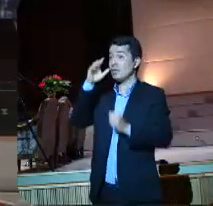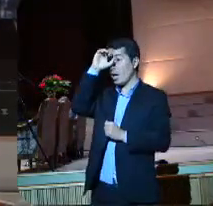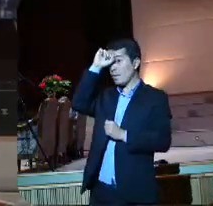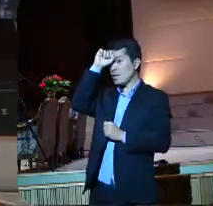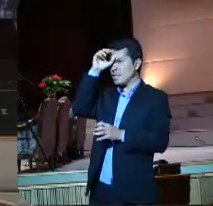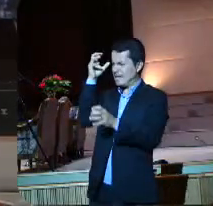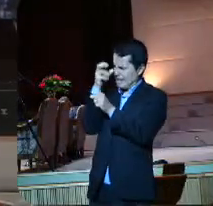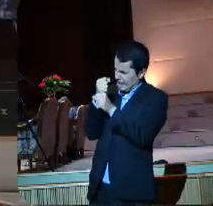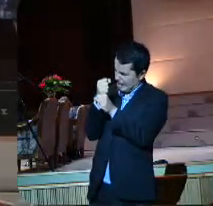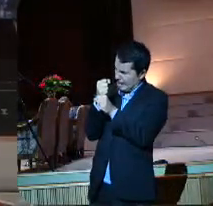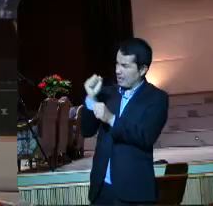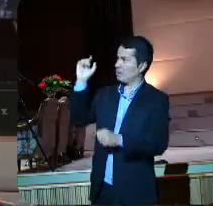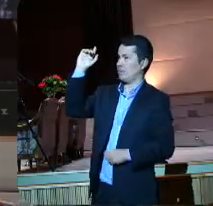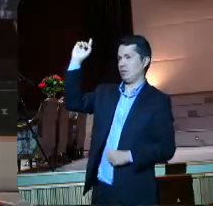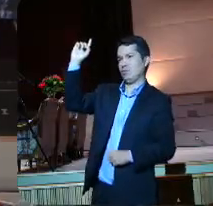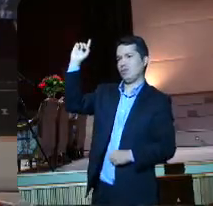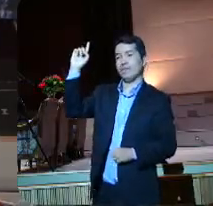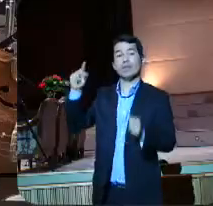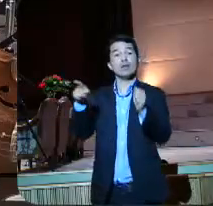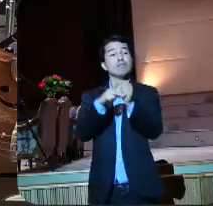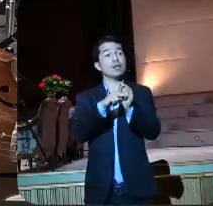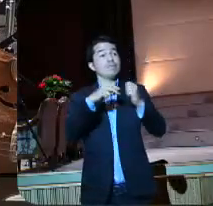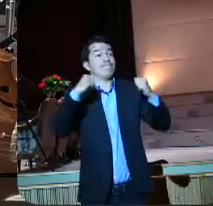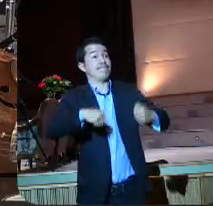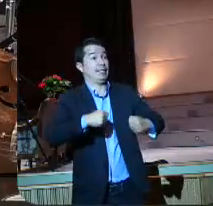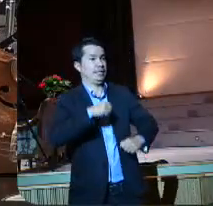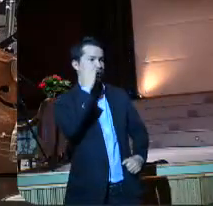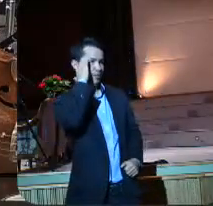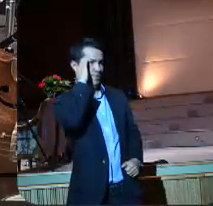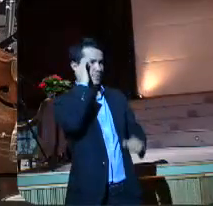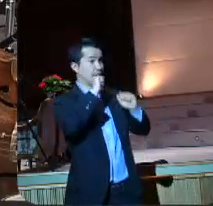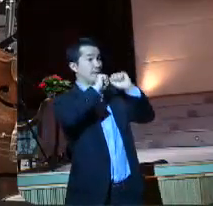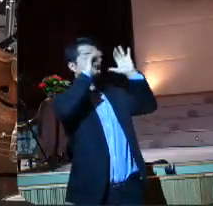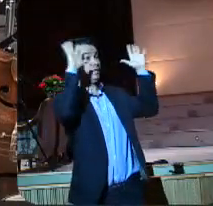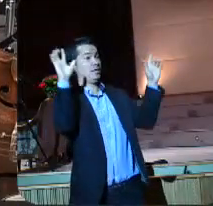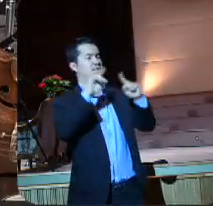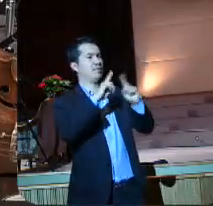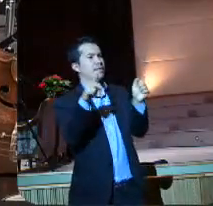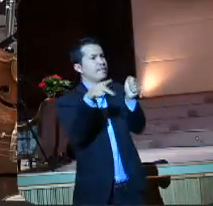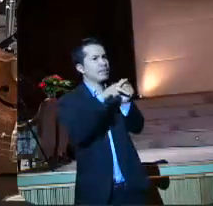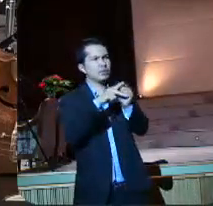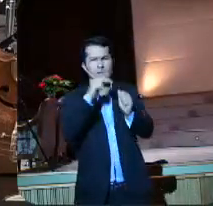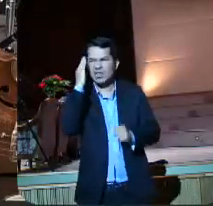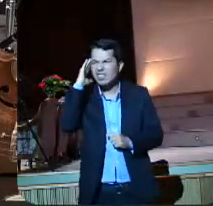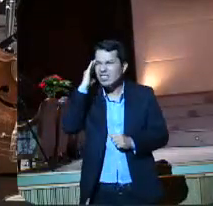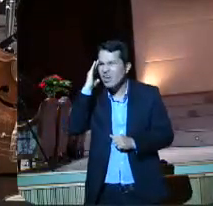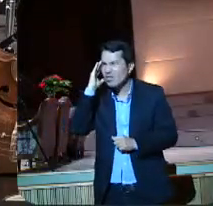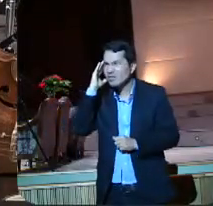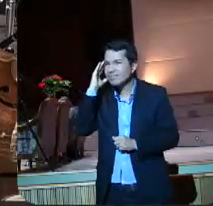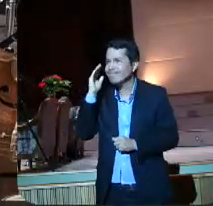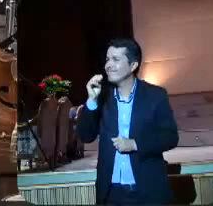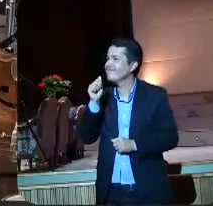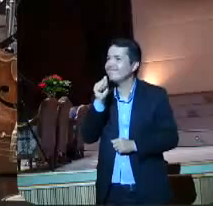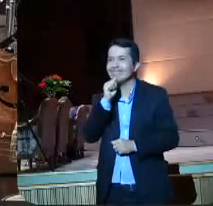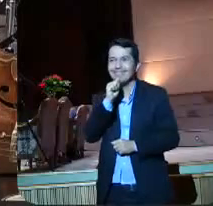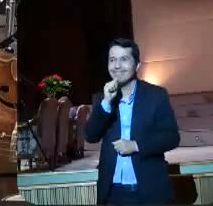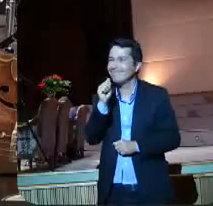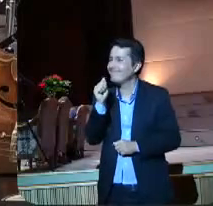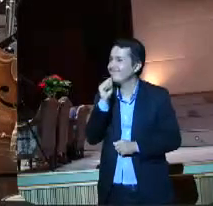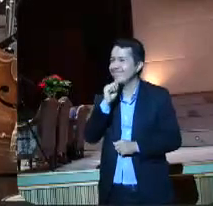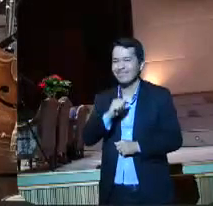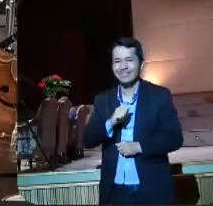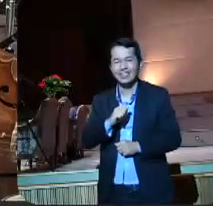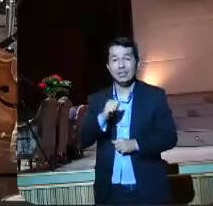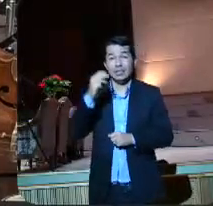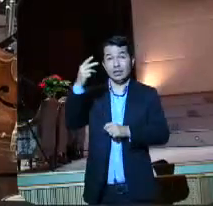Pedro precisava entender isso, mas ele não tinha ainda discernimento disso. A terceira revelação que a gente aprendeu